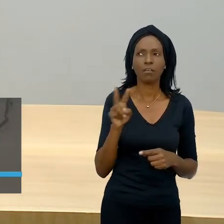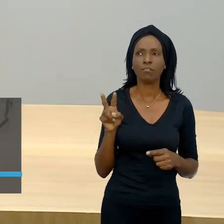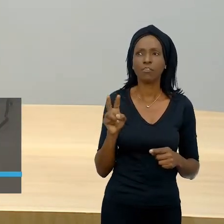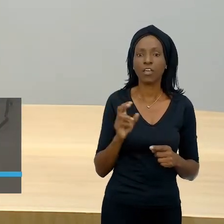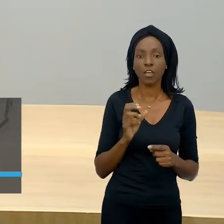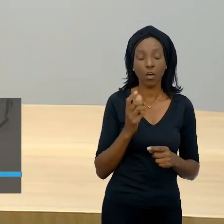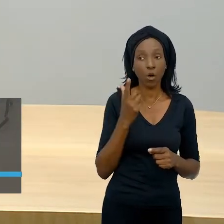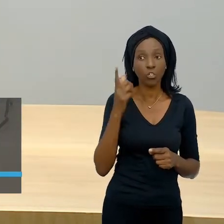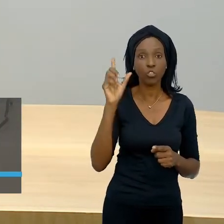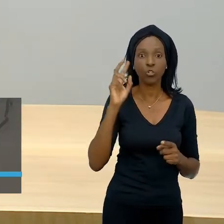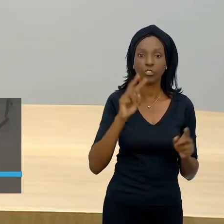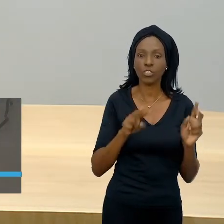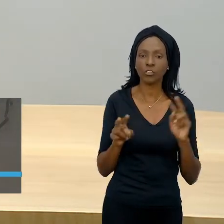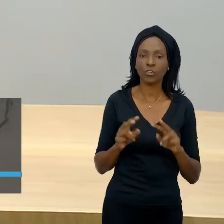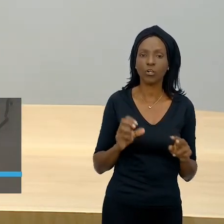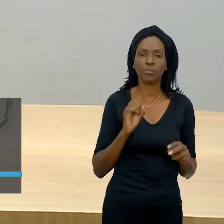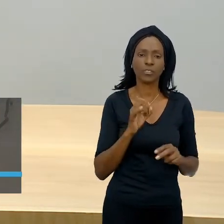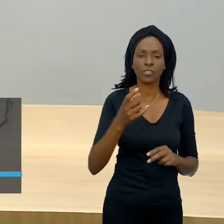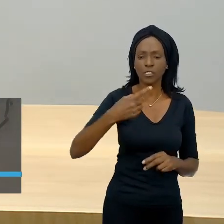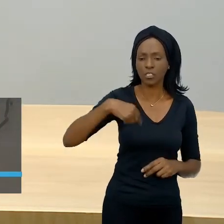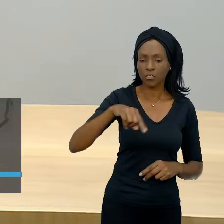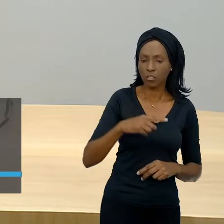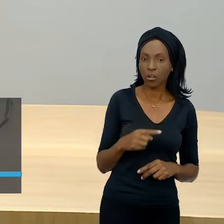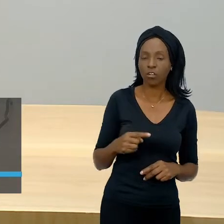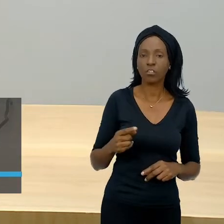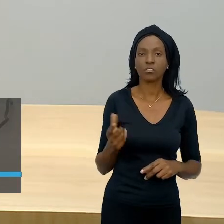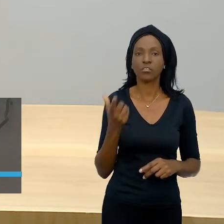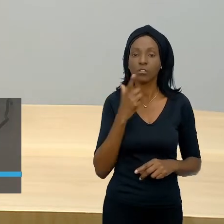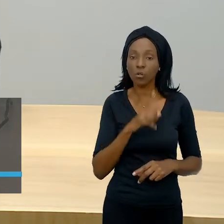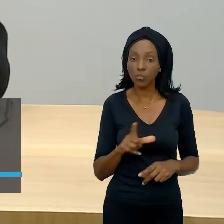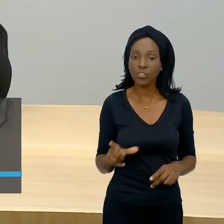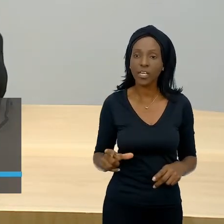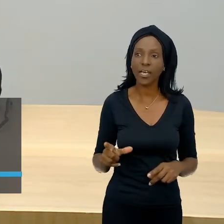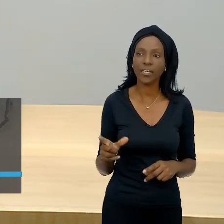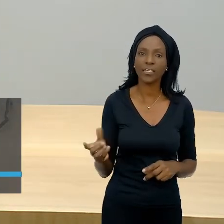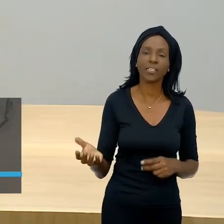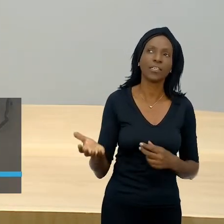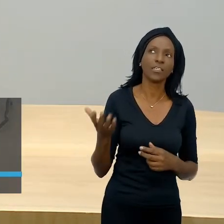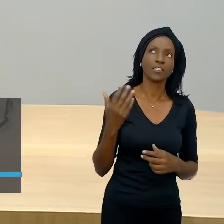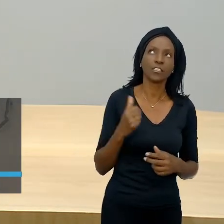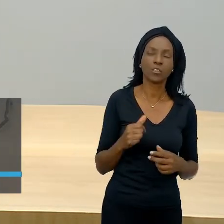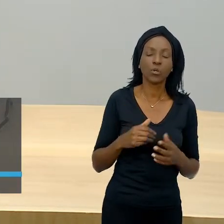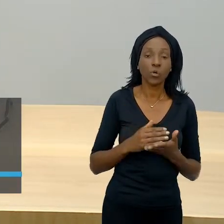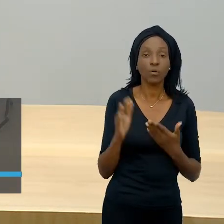contornos se a gente traz para o jogo, né, traz para a reflexão